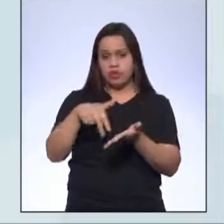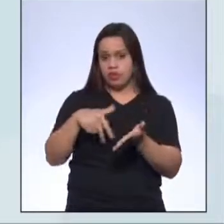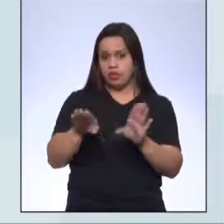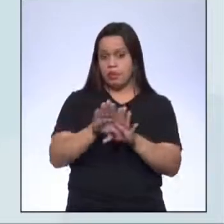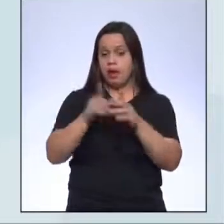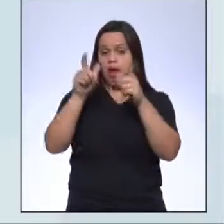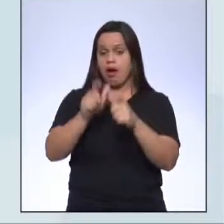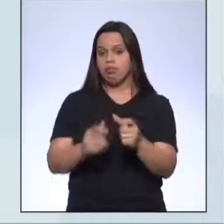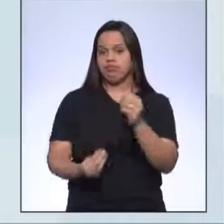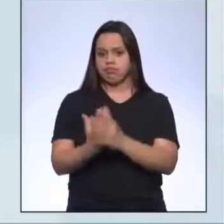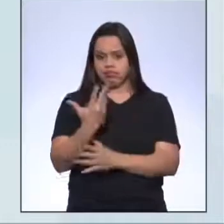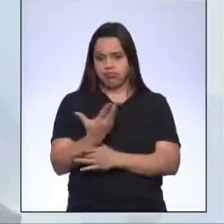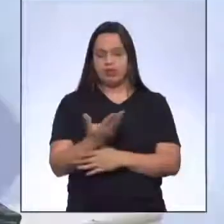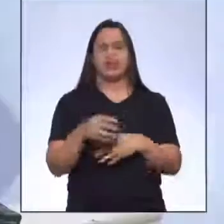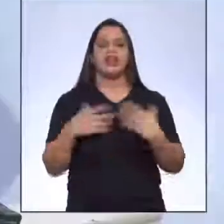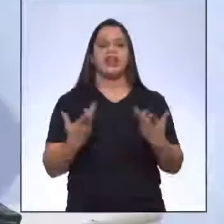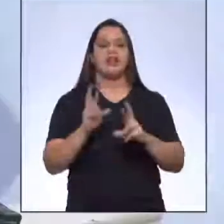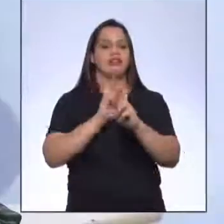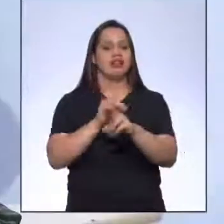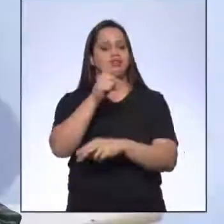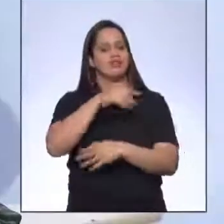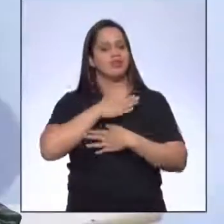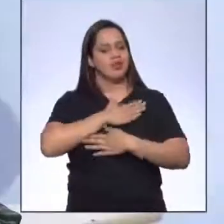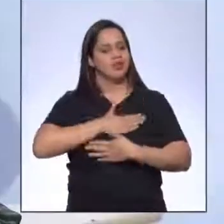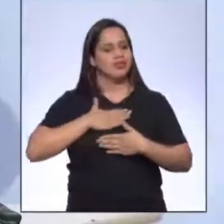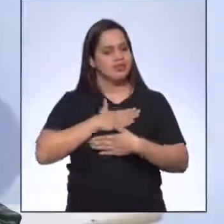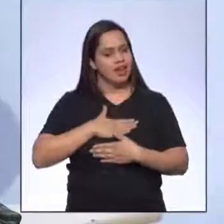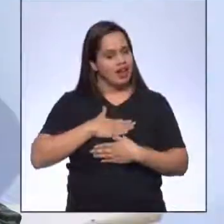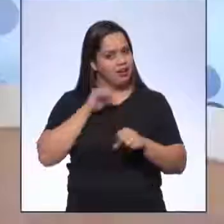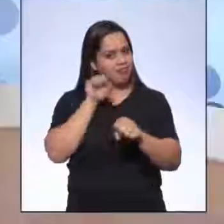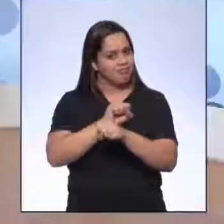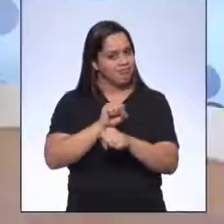suas origens. Eu espero que vocês tenham gostado.